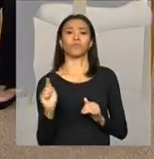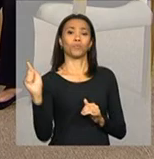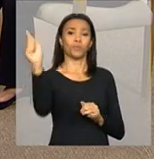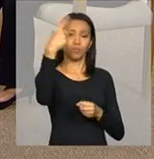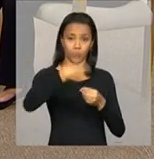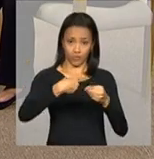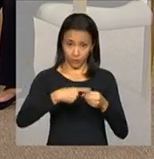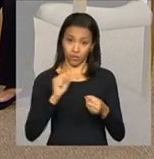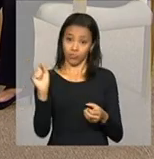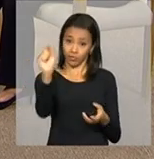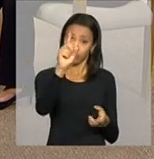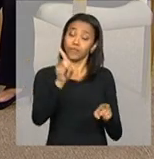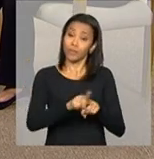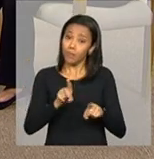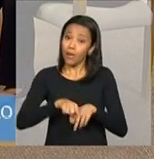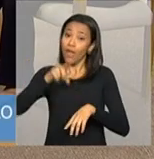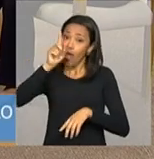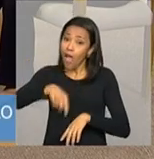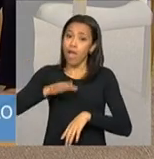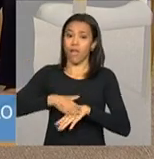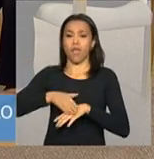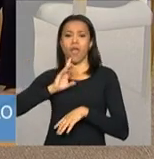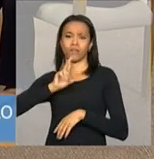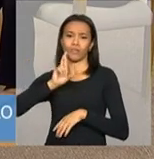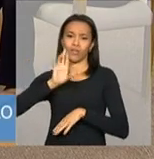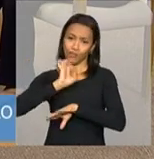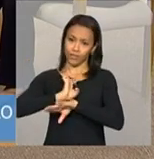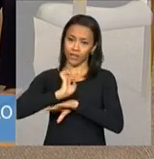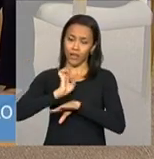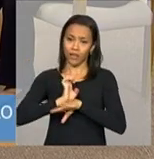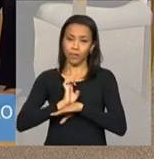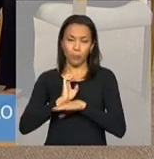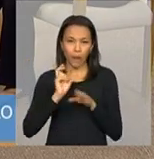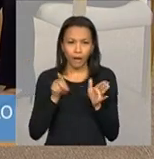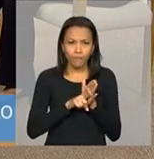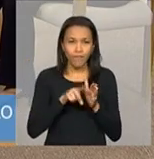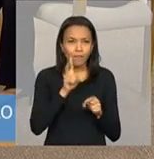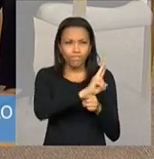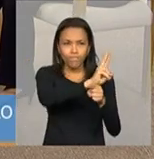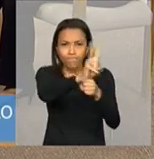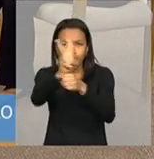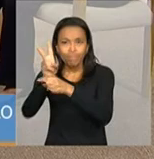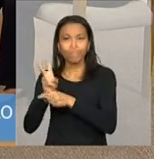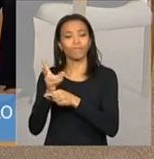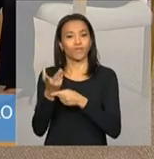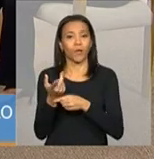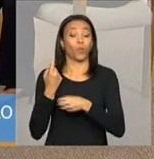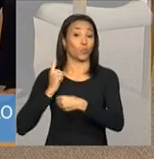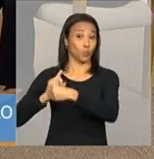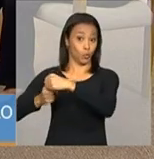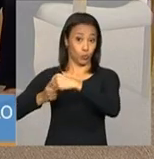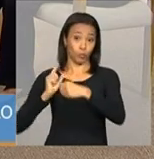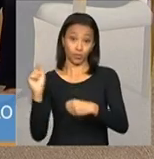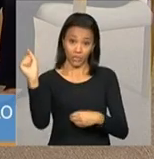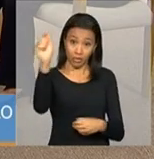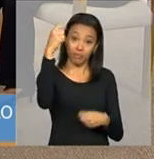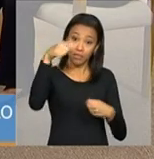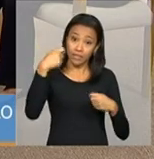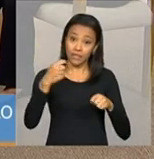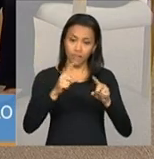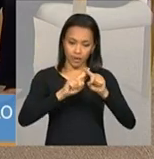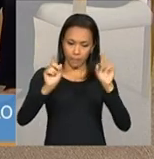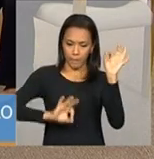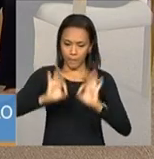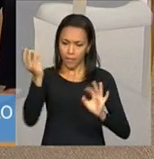também pelo monitoramento das ações. Então, os municípios devem registrar as suas ações, né,